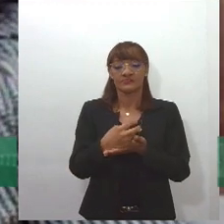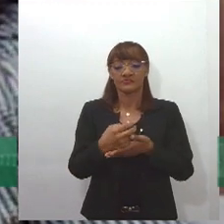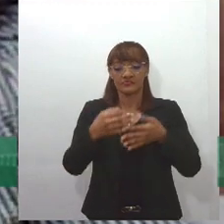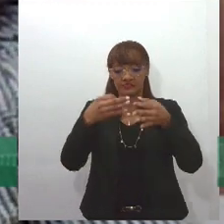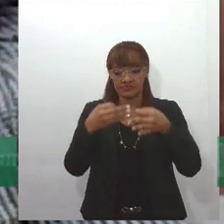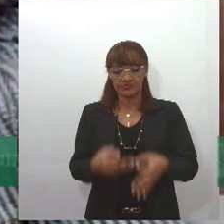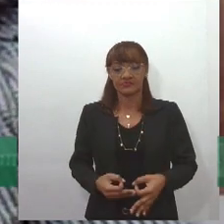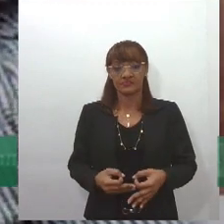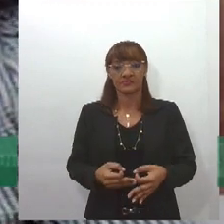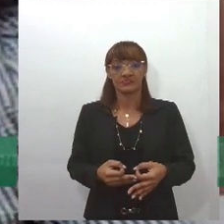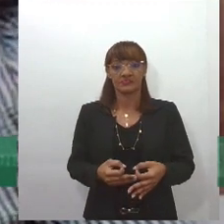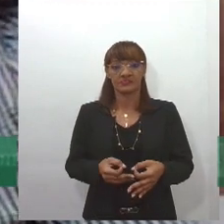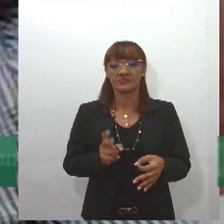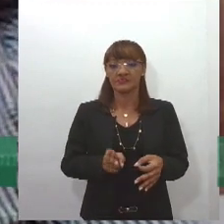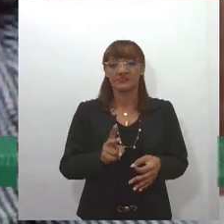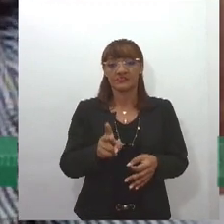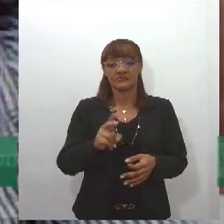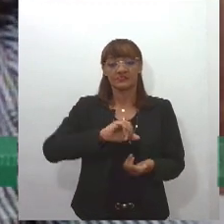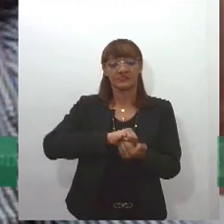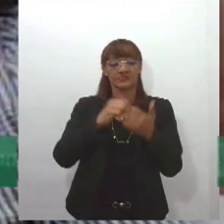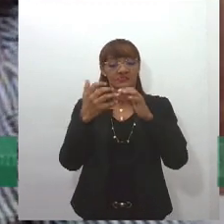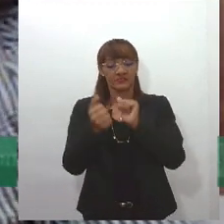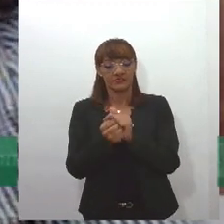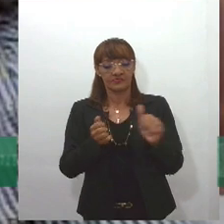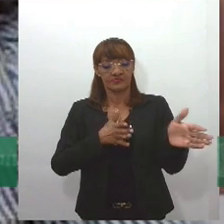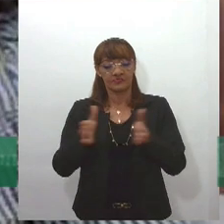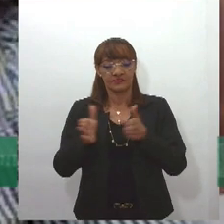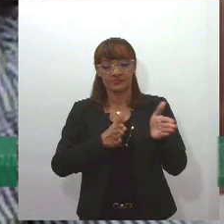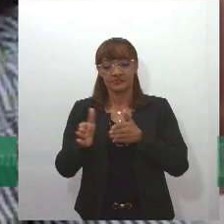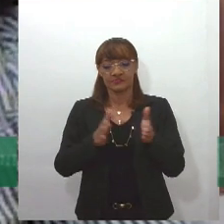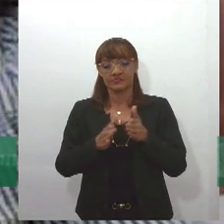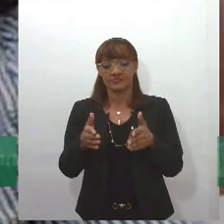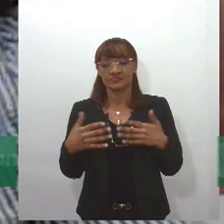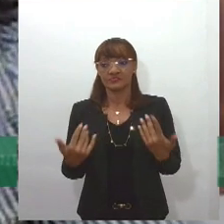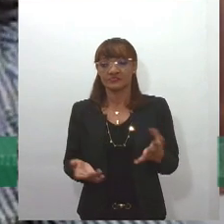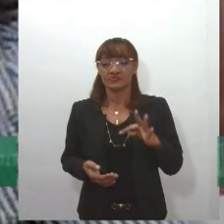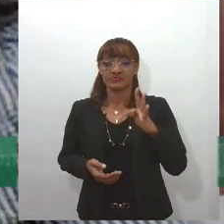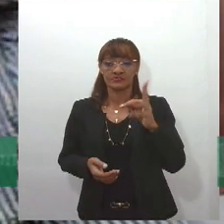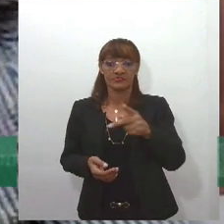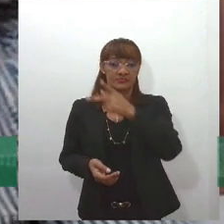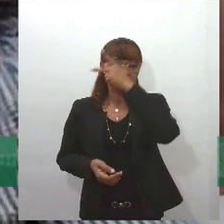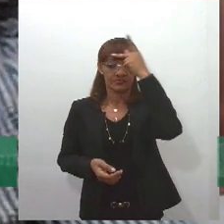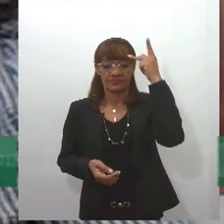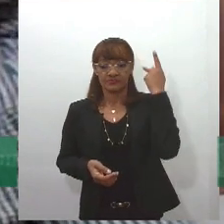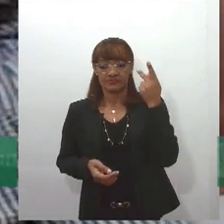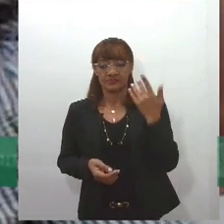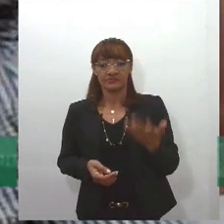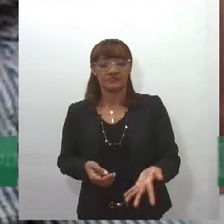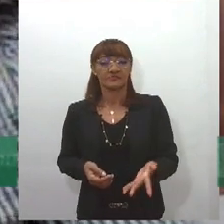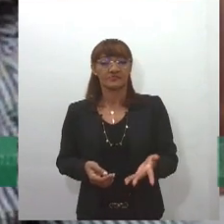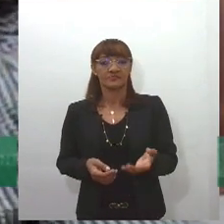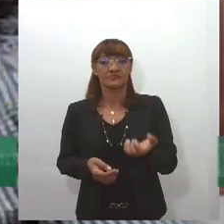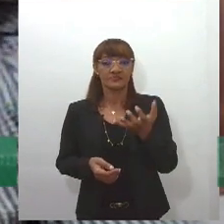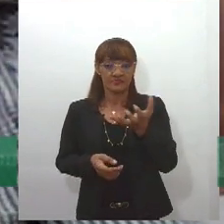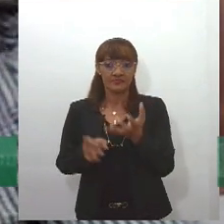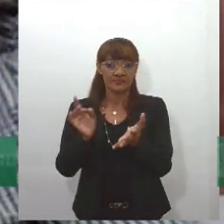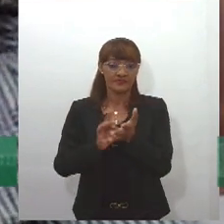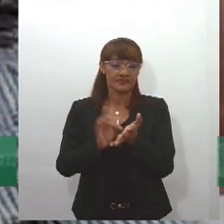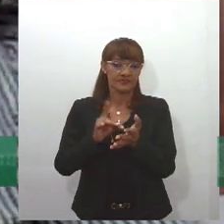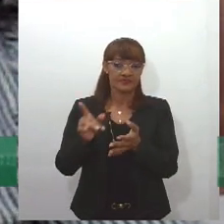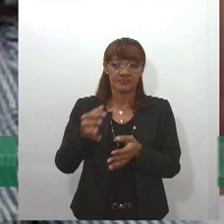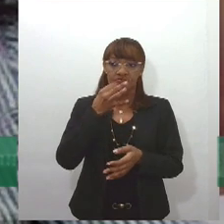tem um período de adaptação é hora dos contribuintes dos empresários se fazerem valer assim na nas suas opiniões